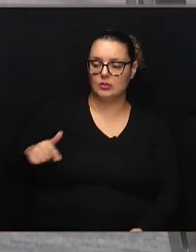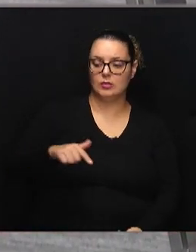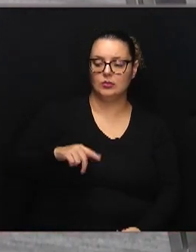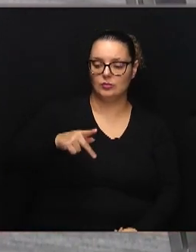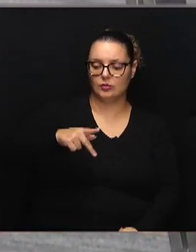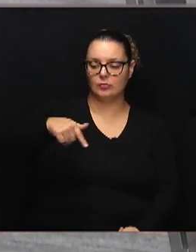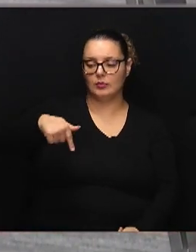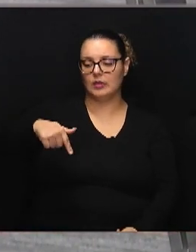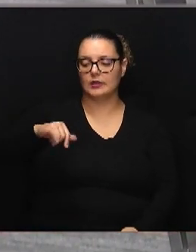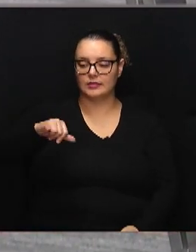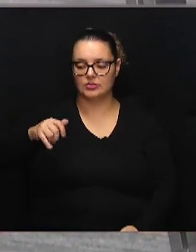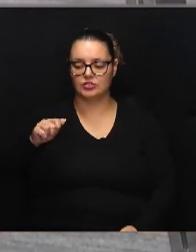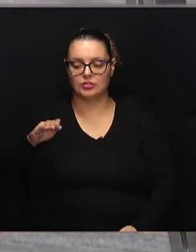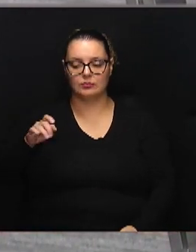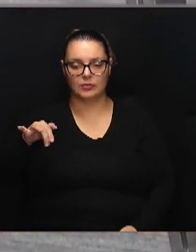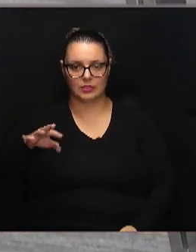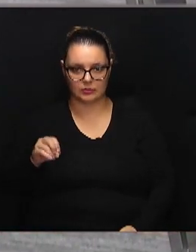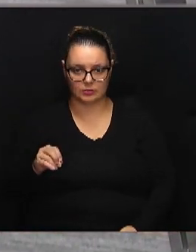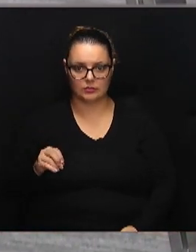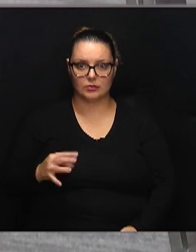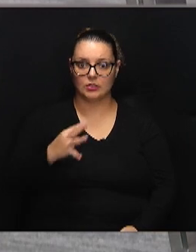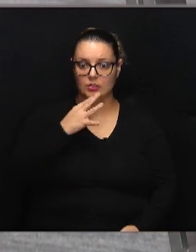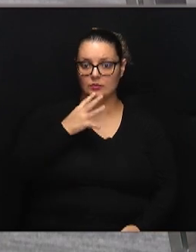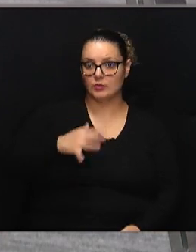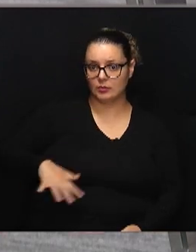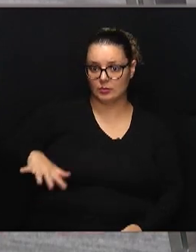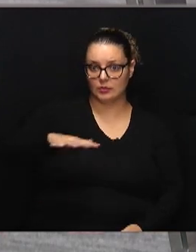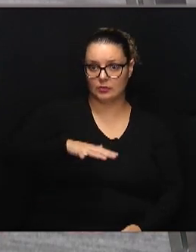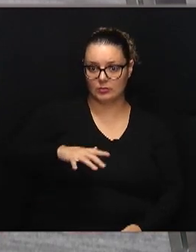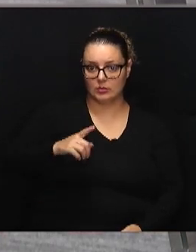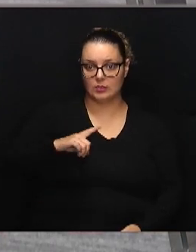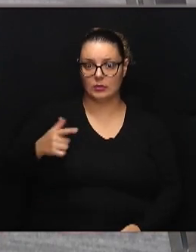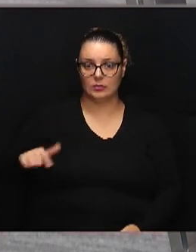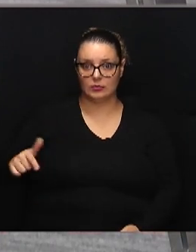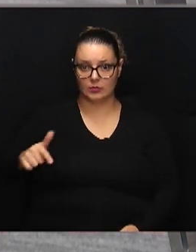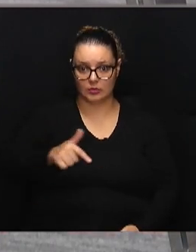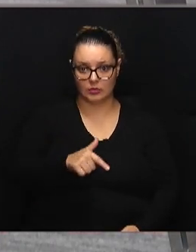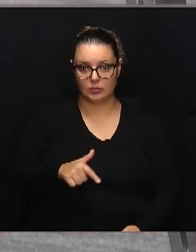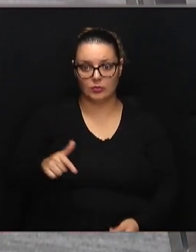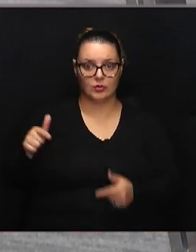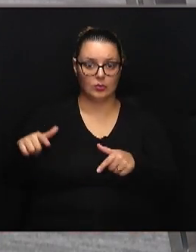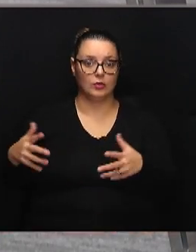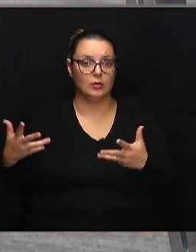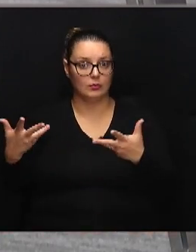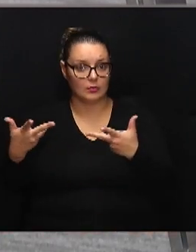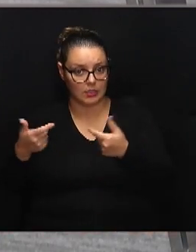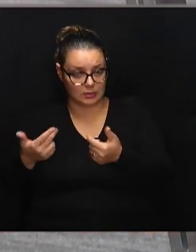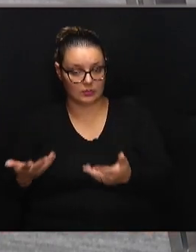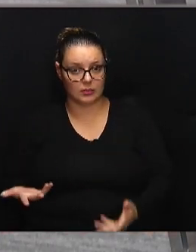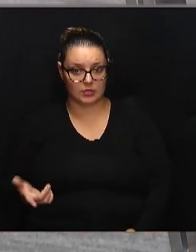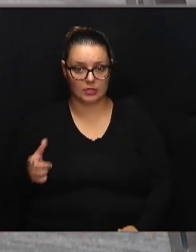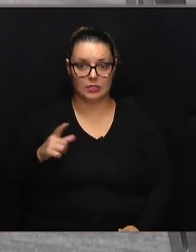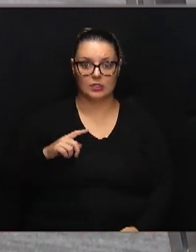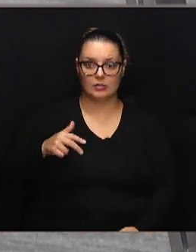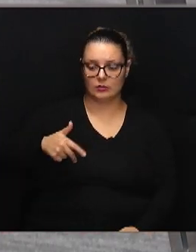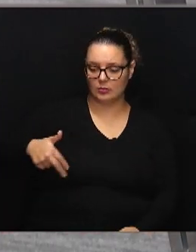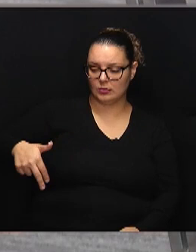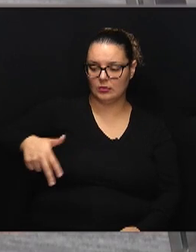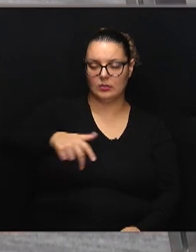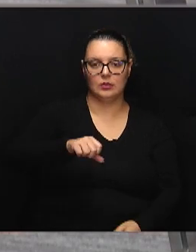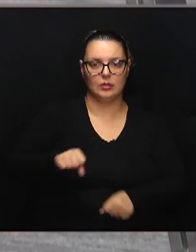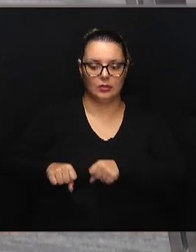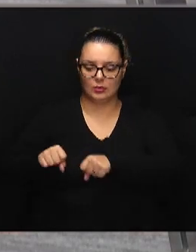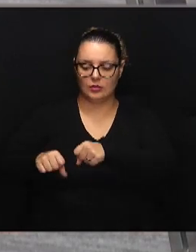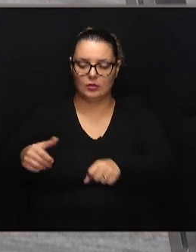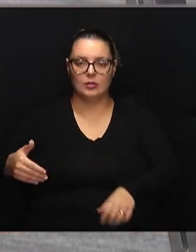Jambeiro. Para quem conhece ali o Parque Jambeiro, existe uma lagoa que é um local maravilhoso, onde tem pista de caminhada, ciclovia por